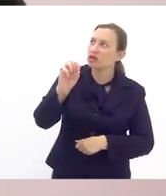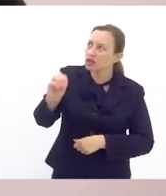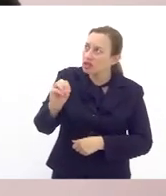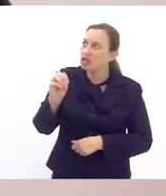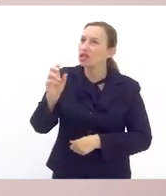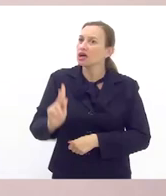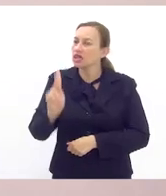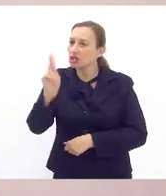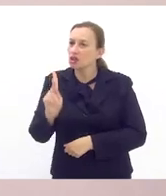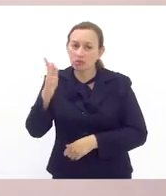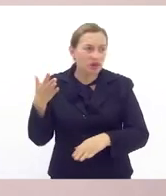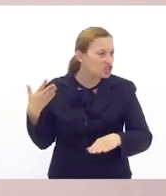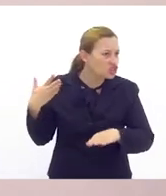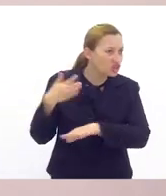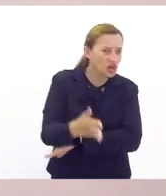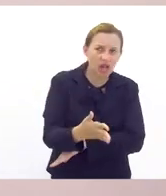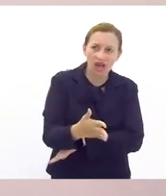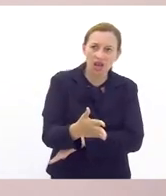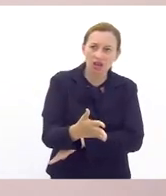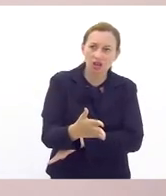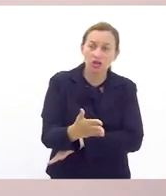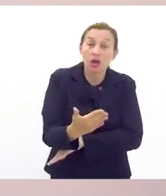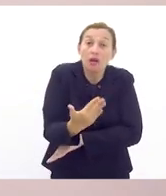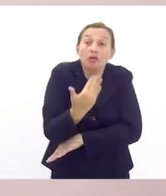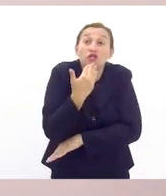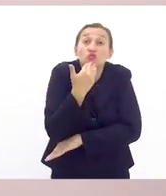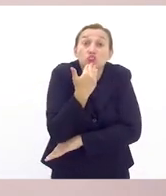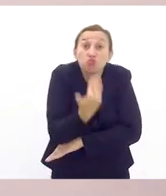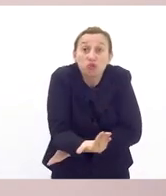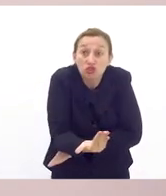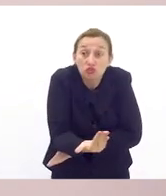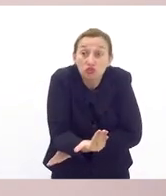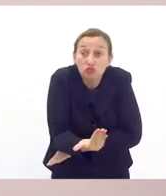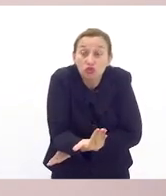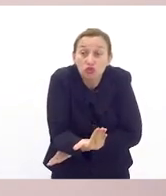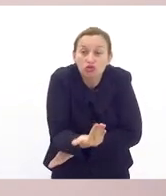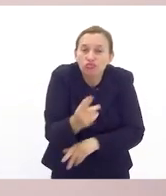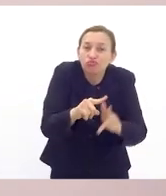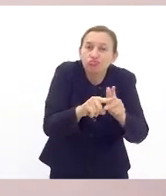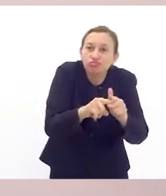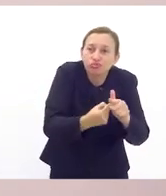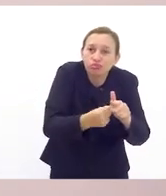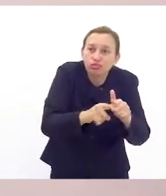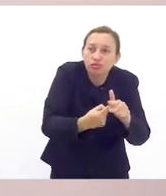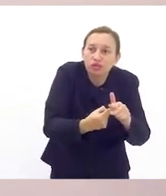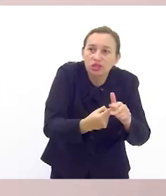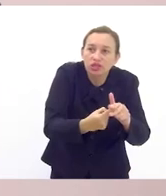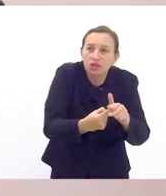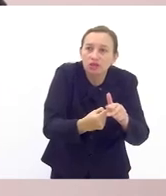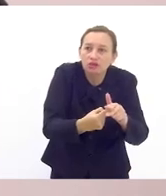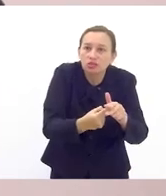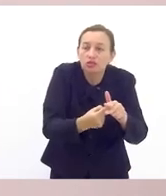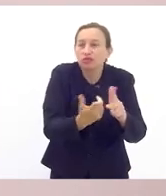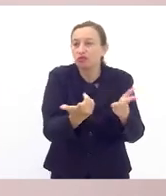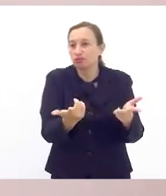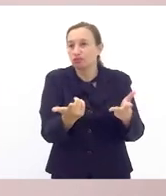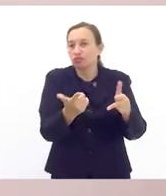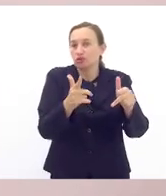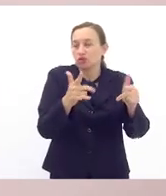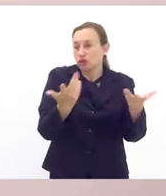para estarem chegando para fazer um pedido de manutenção de carga desligamento